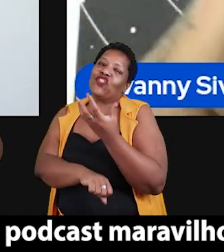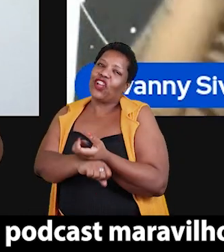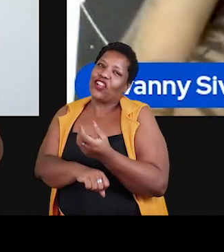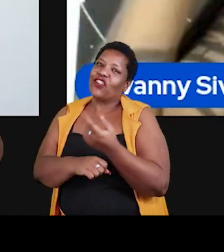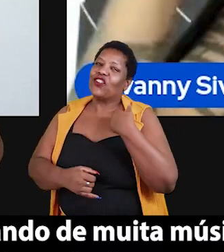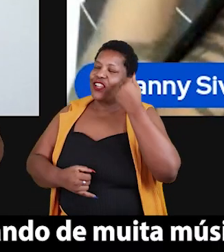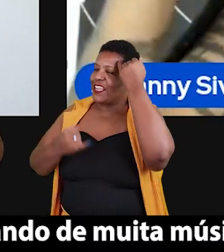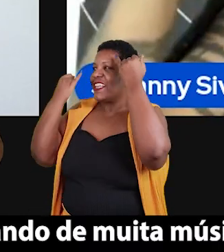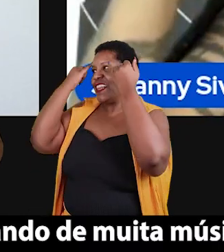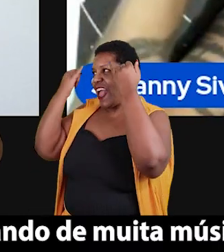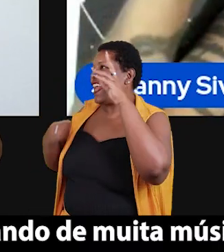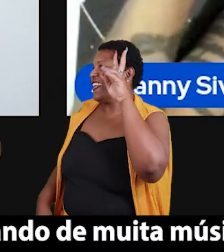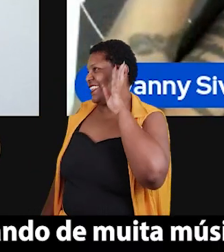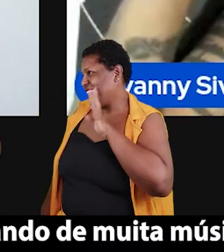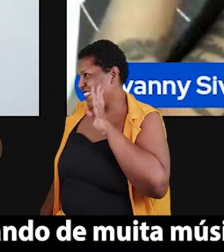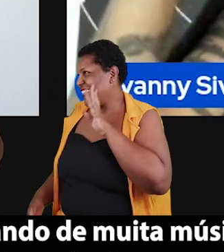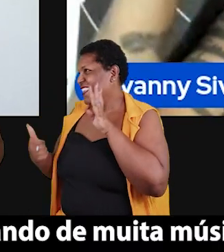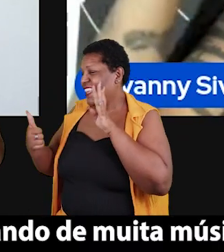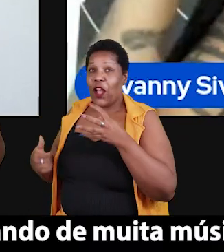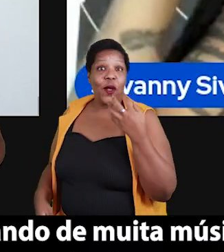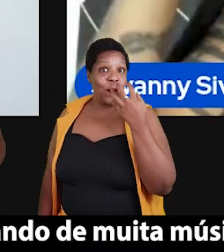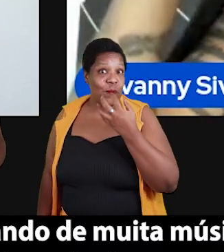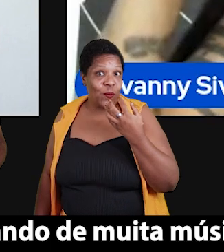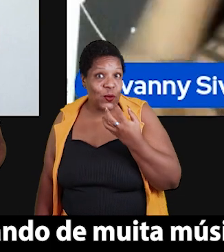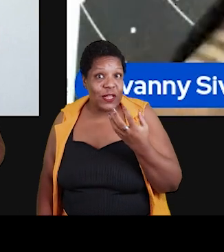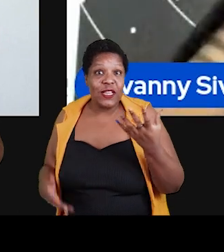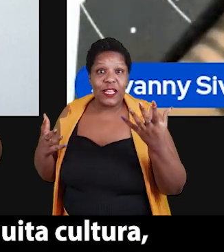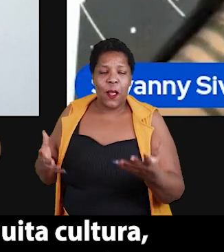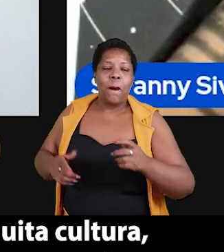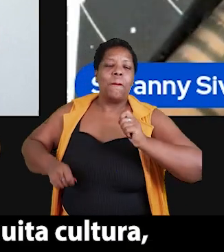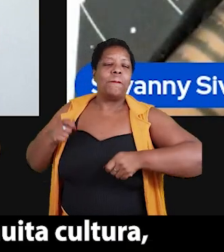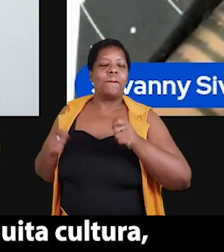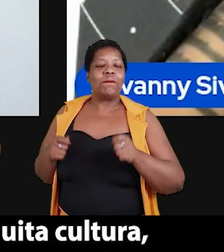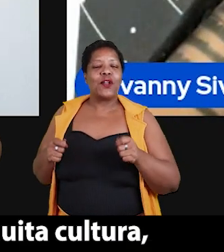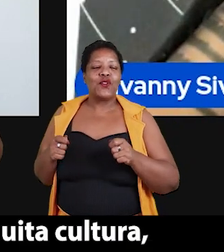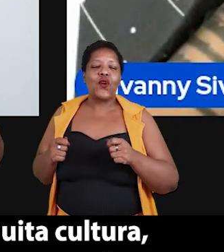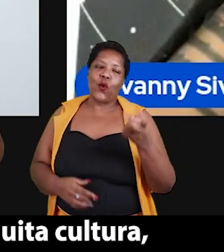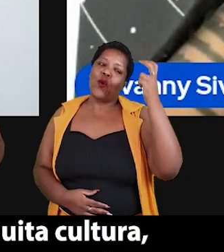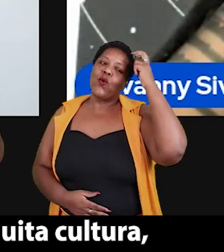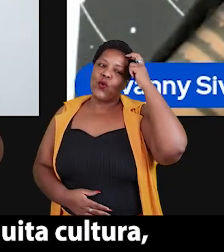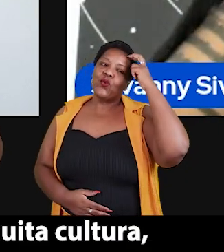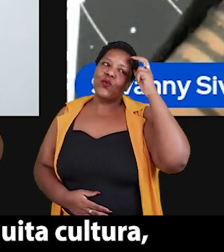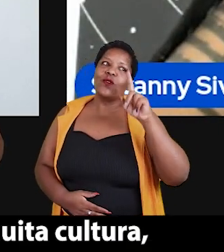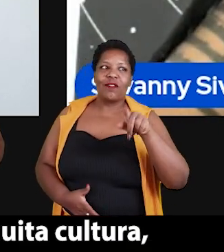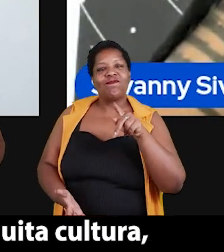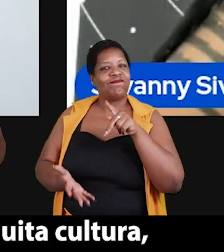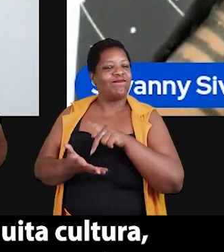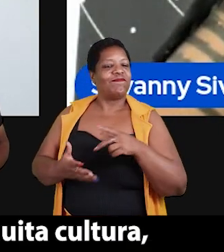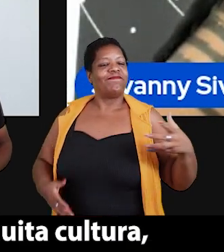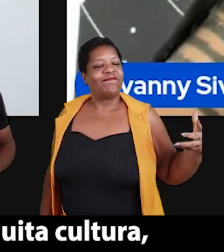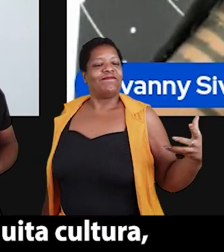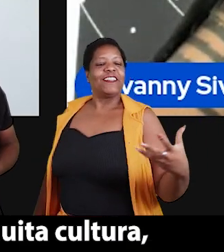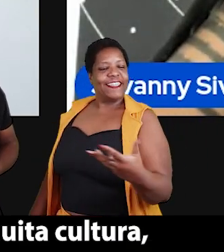muitas ideias bacanas, né? Falando de muita música, falando de muito batuque e muita cultura, que é o que realmente